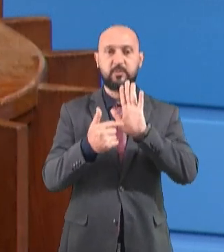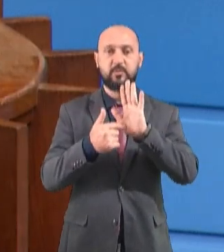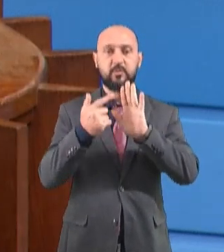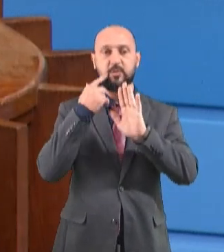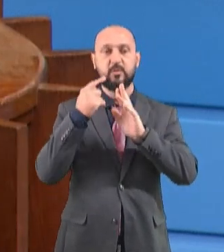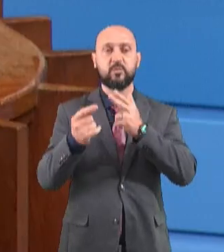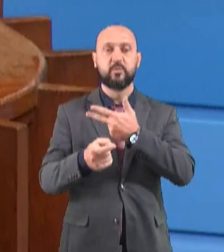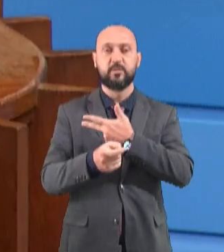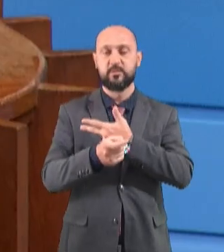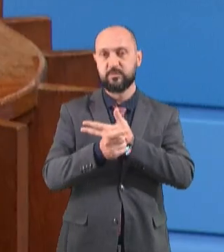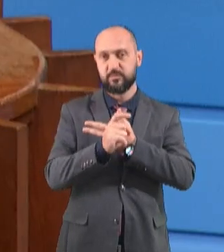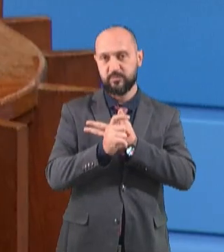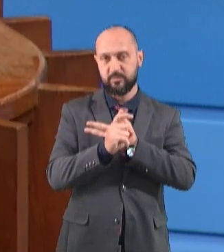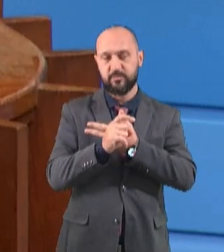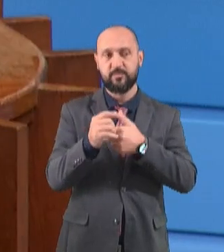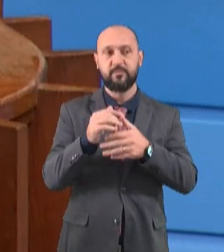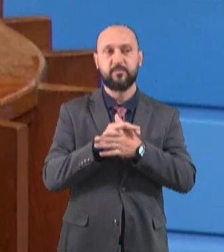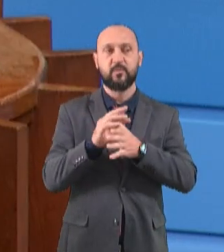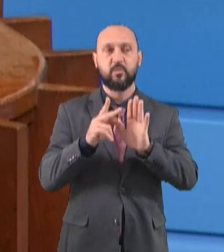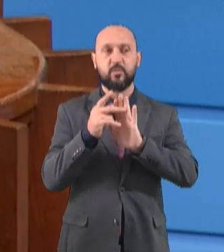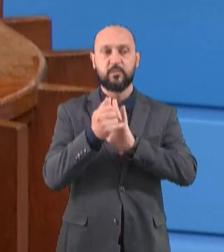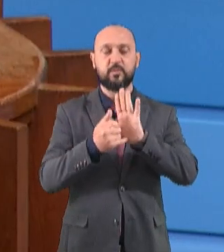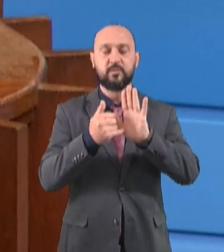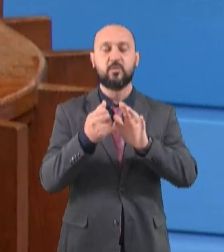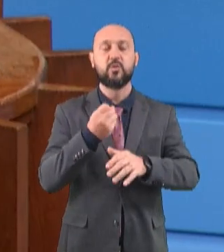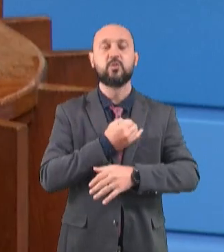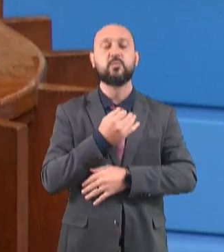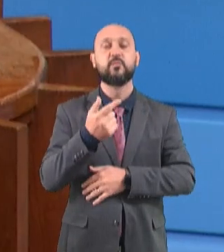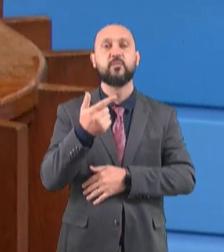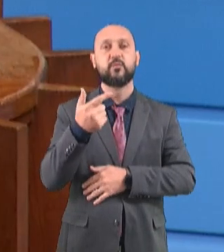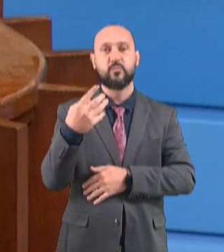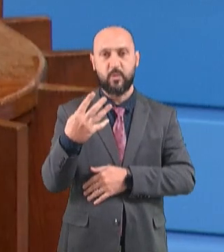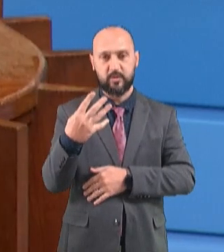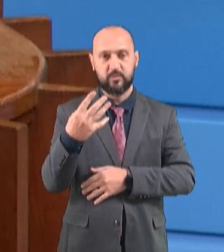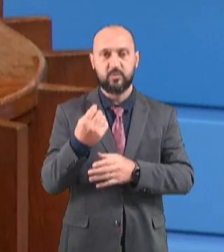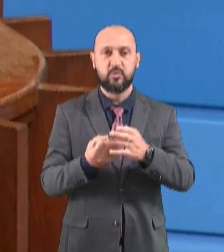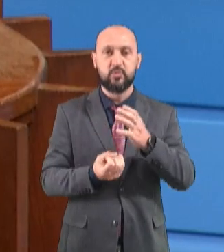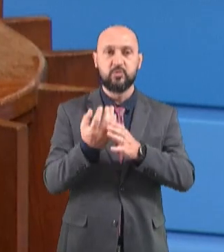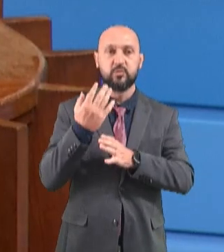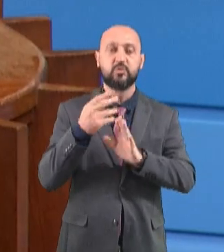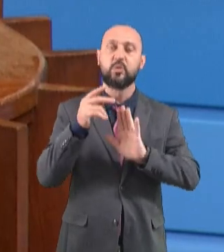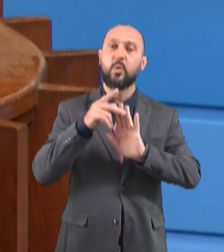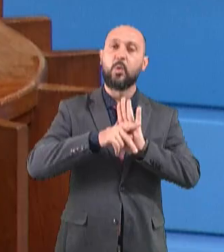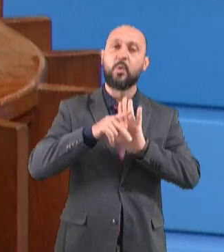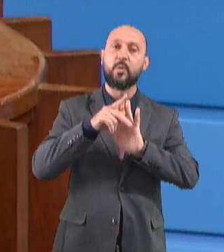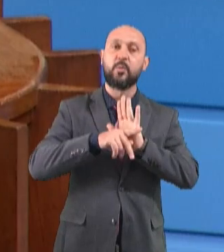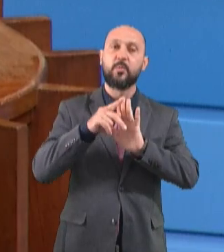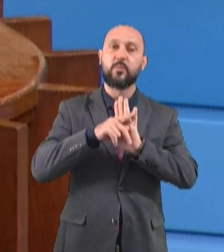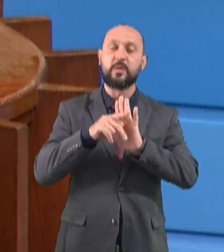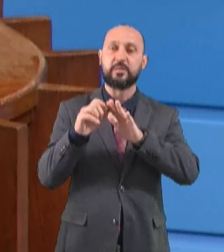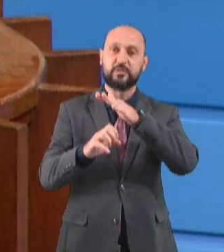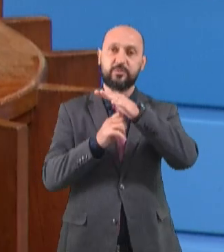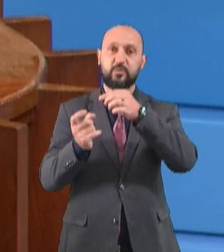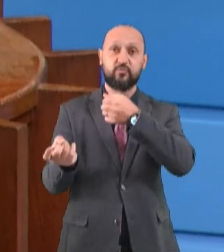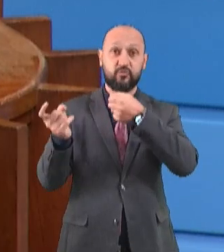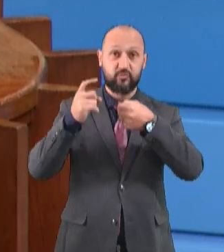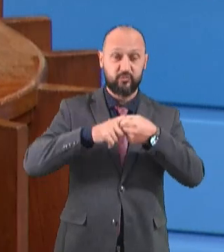Poder Executivo, que é o projeto número 24, que institui o Programa de Recuperação de